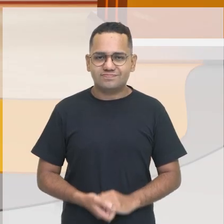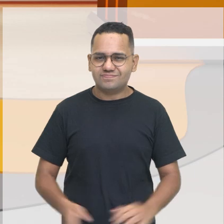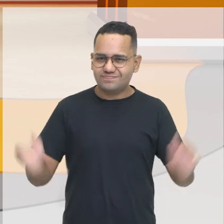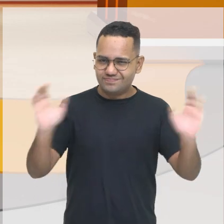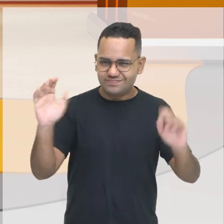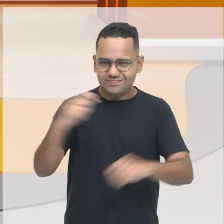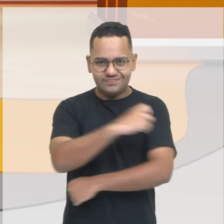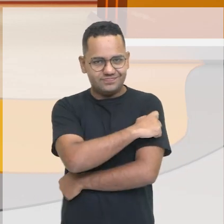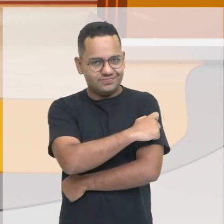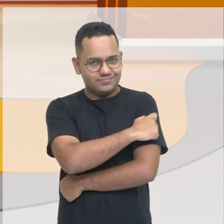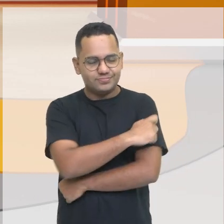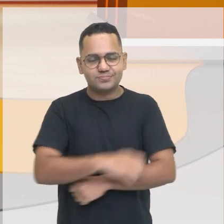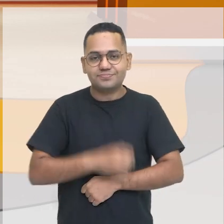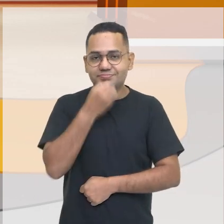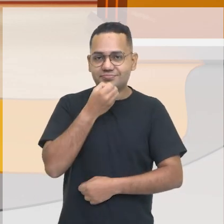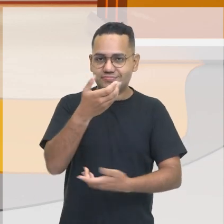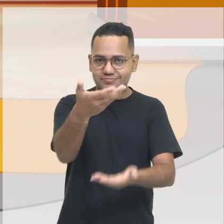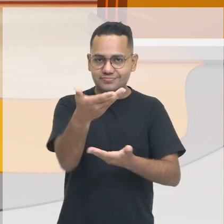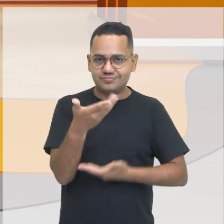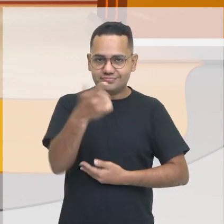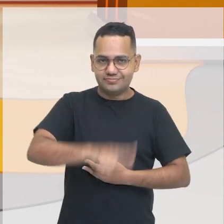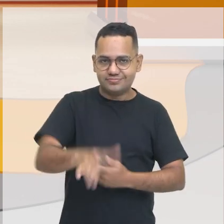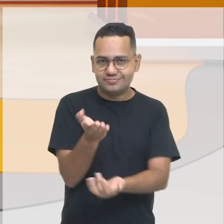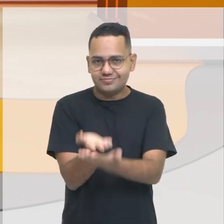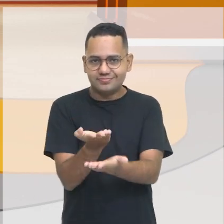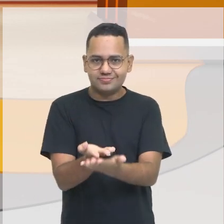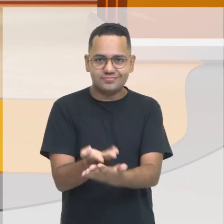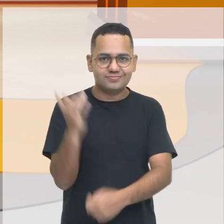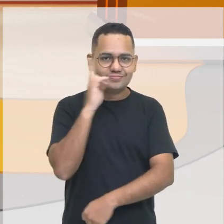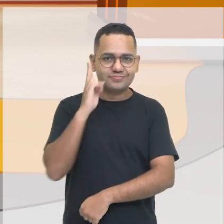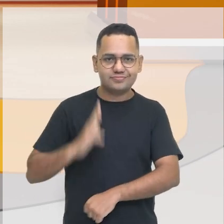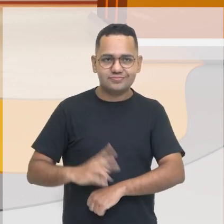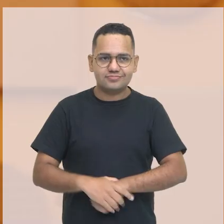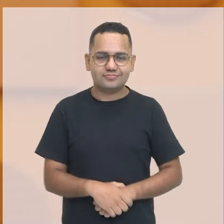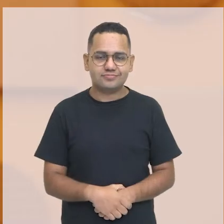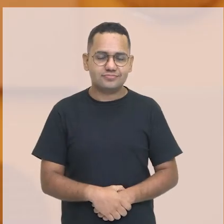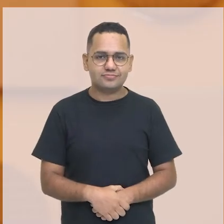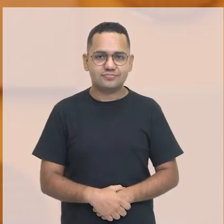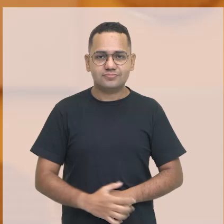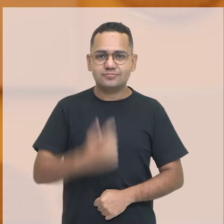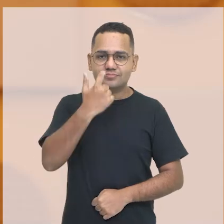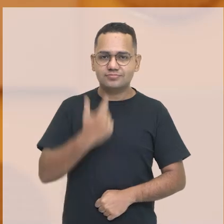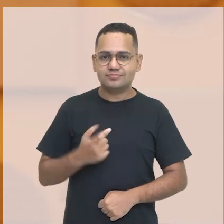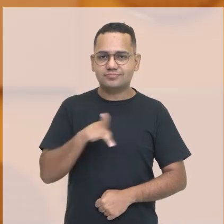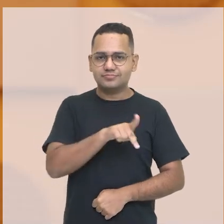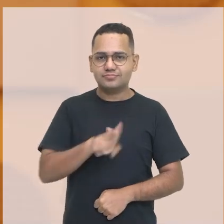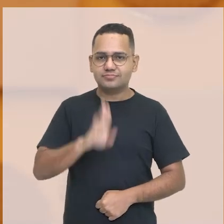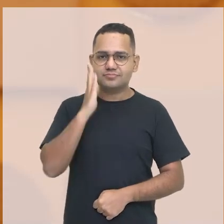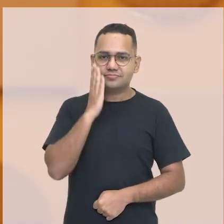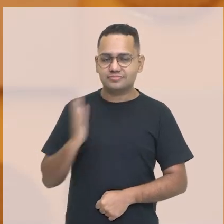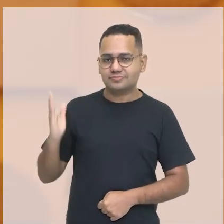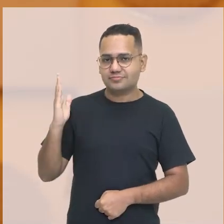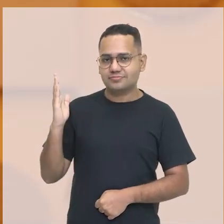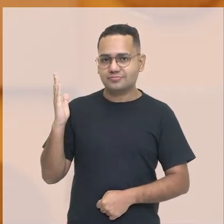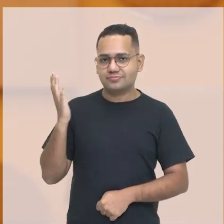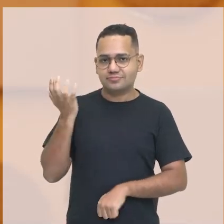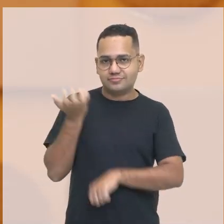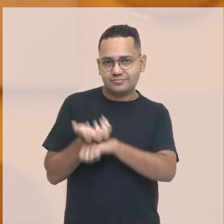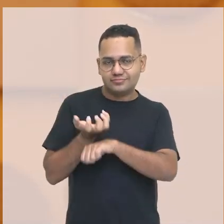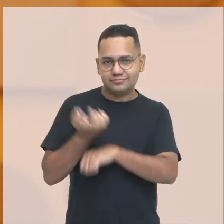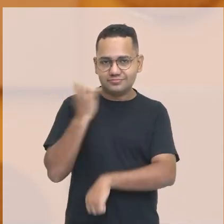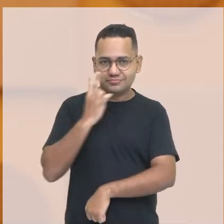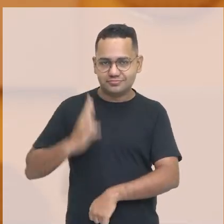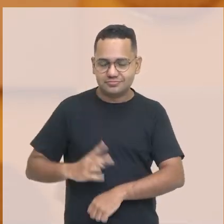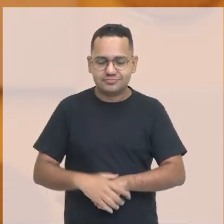Olá, galerinha boa do nono ano, sejam bem-vindos a mais uma aula de História. Eu sou o professor Ananias Carvalho, serei o